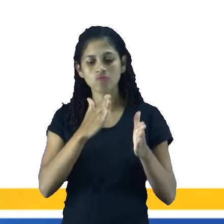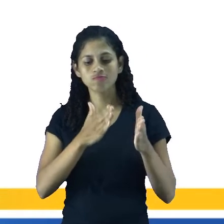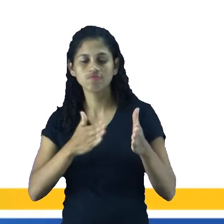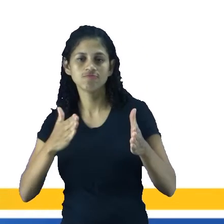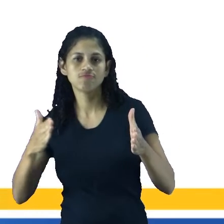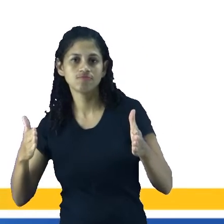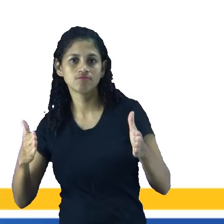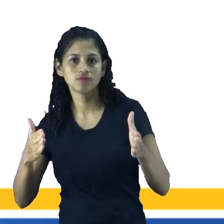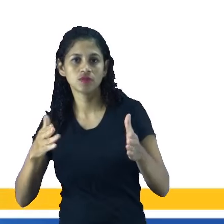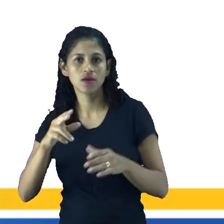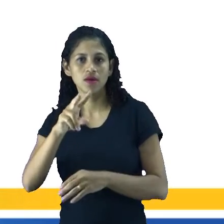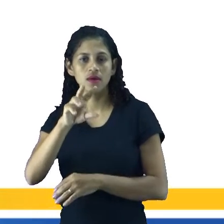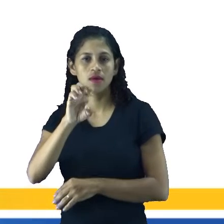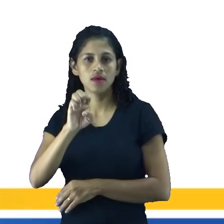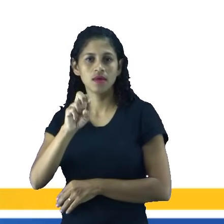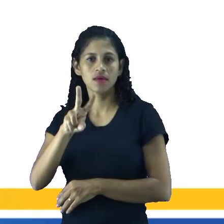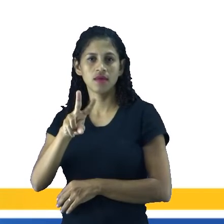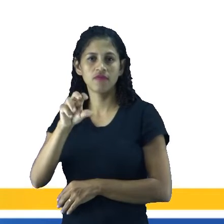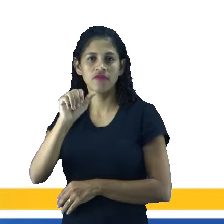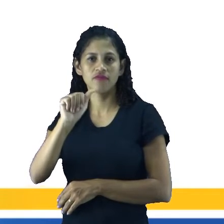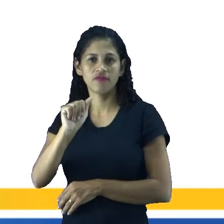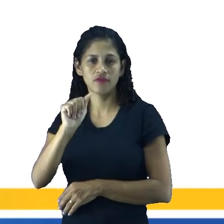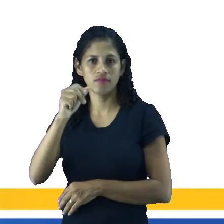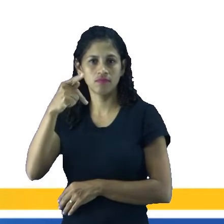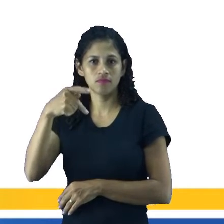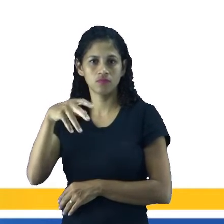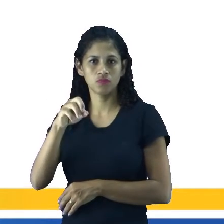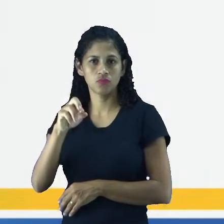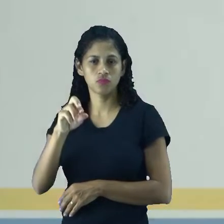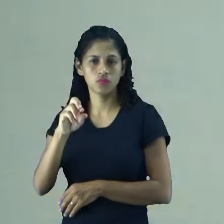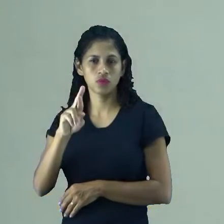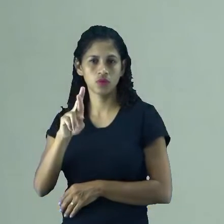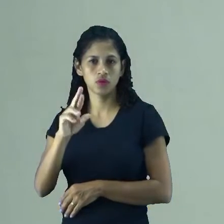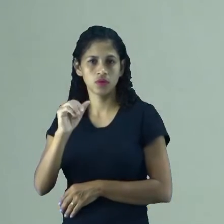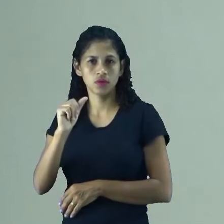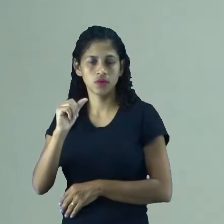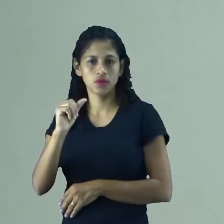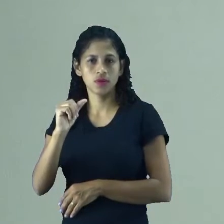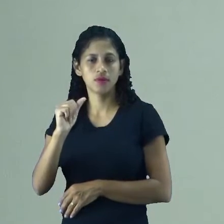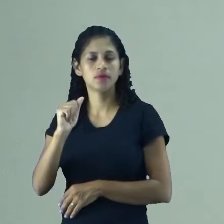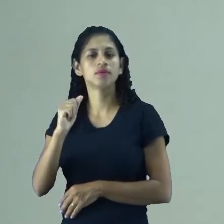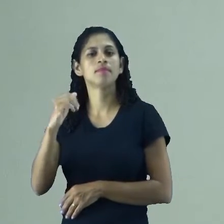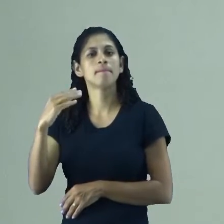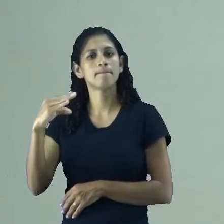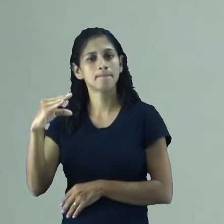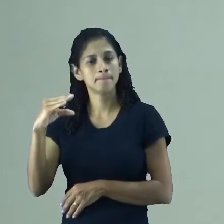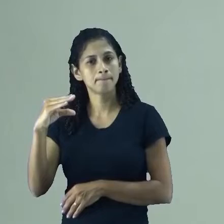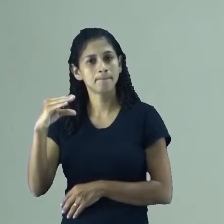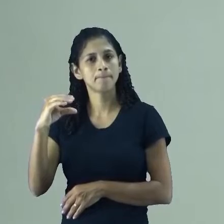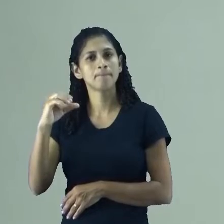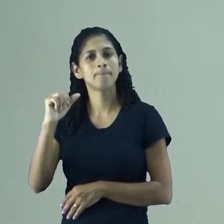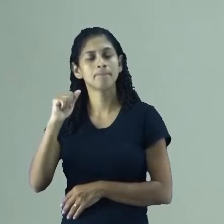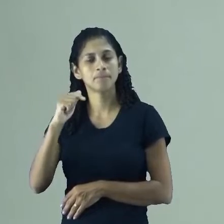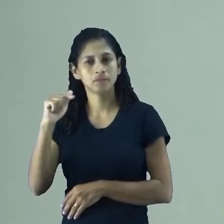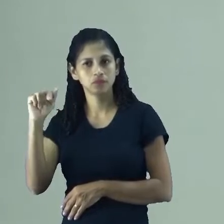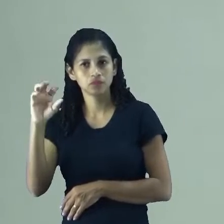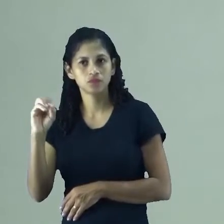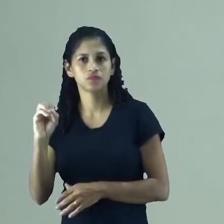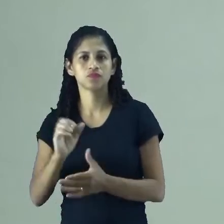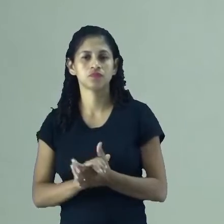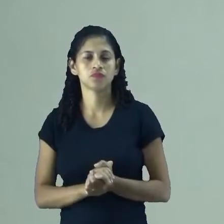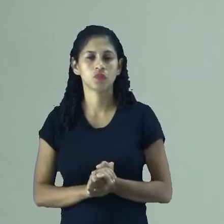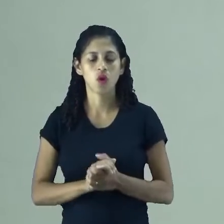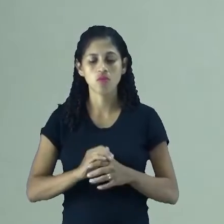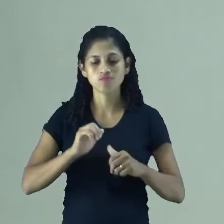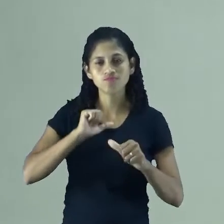de evaporação. E aí, para quem não lembra, a evaporação vai ser uma mudança de estado físico quando a